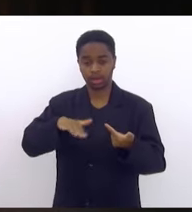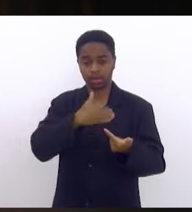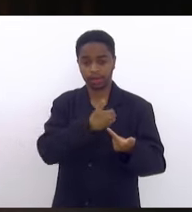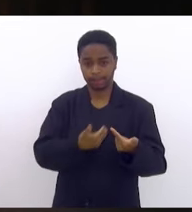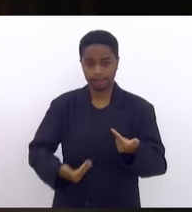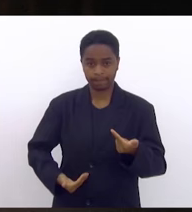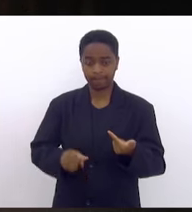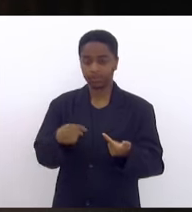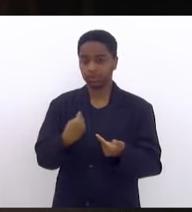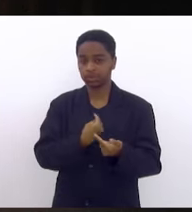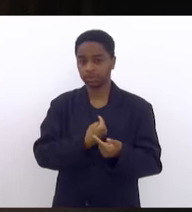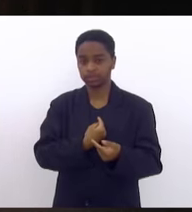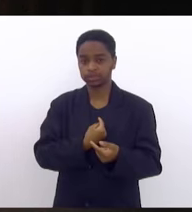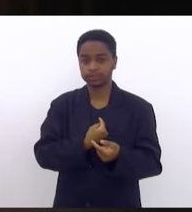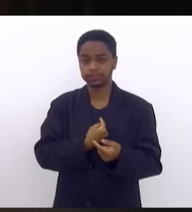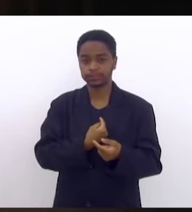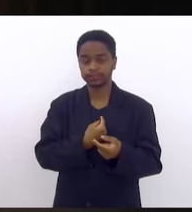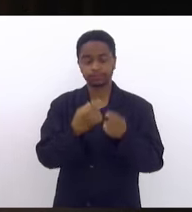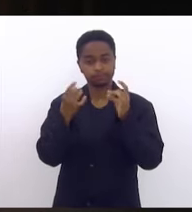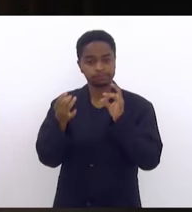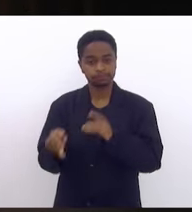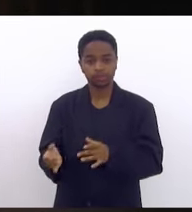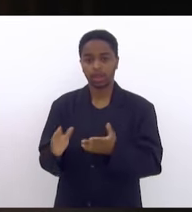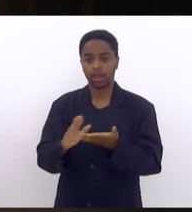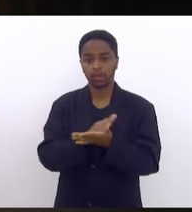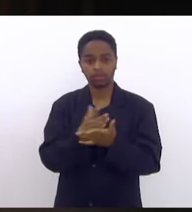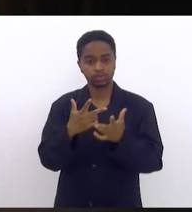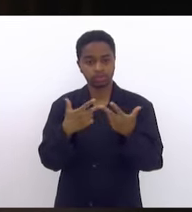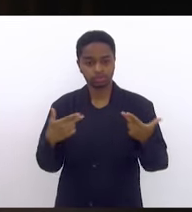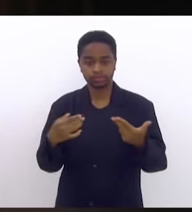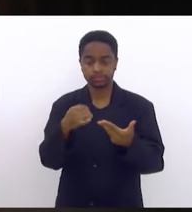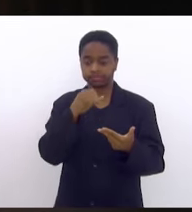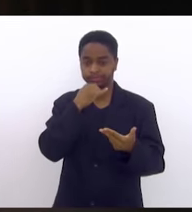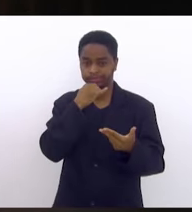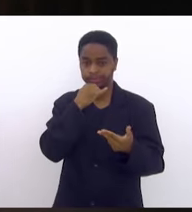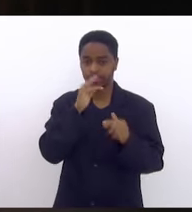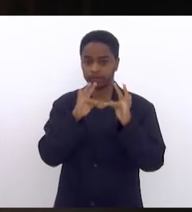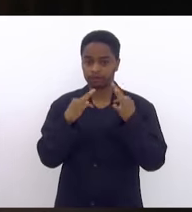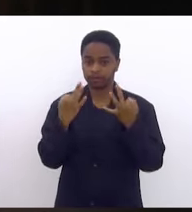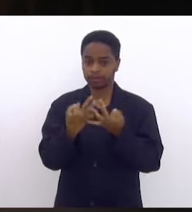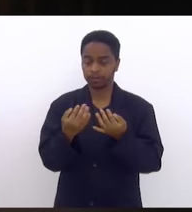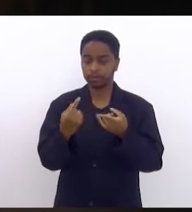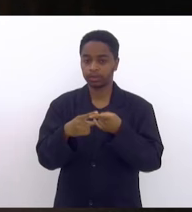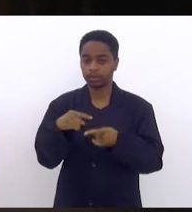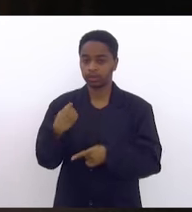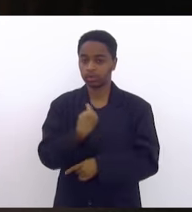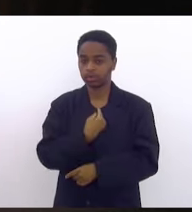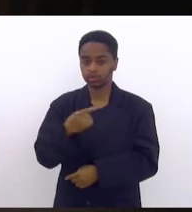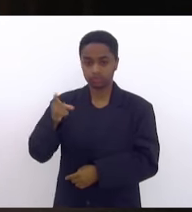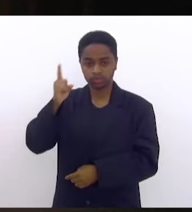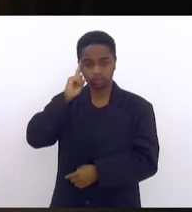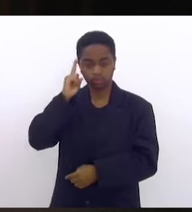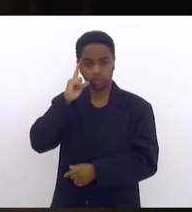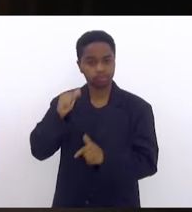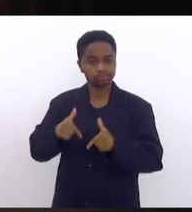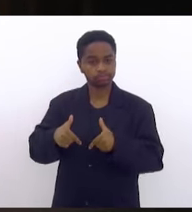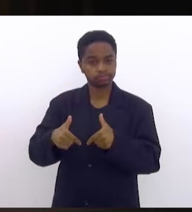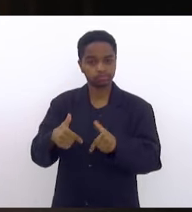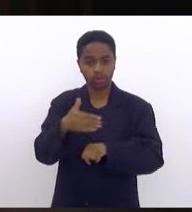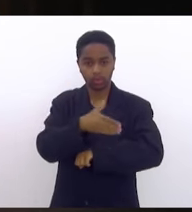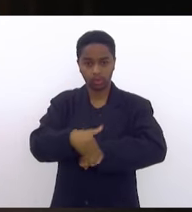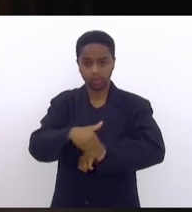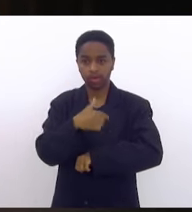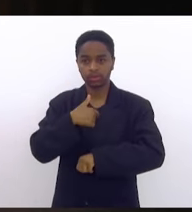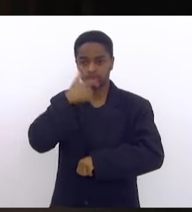coisa, principalmente da família, né? Porque a gente está ali na rua, dia a dia. Ainda mais eu,